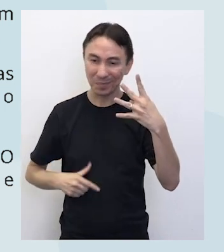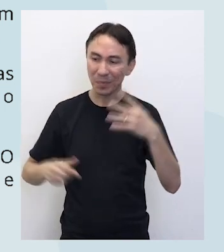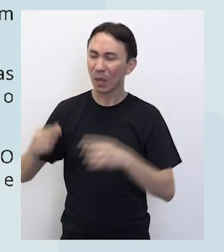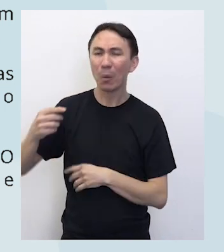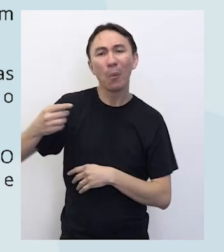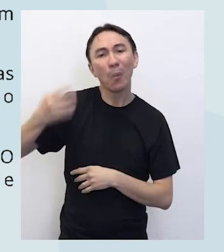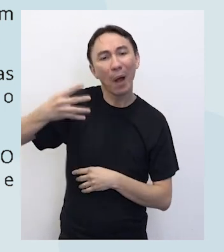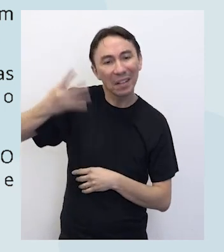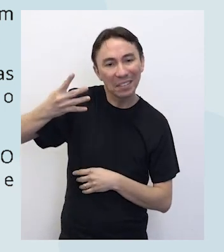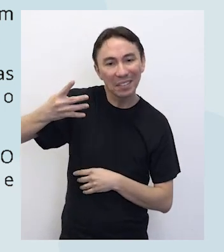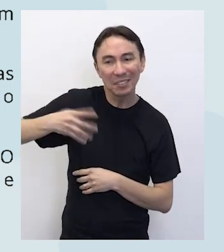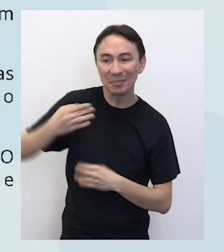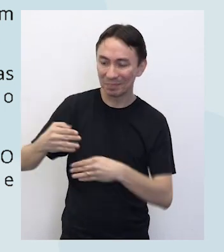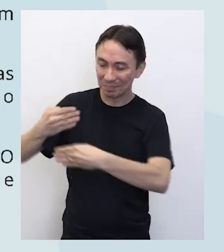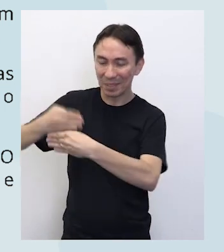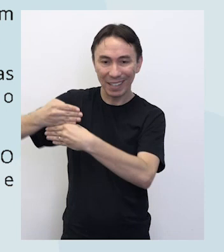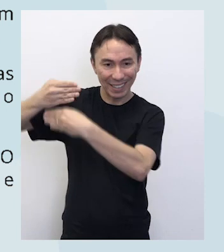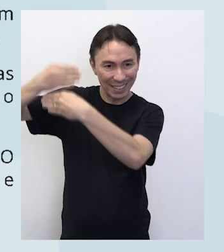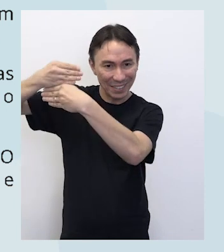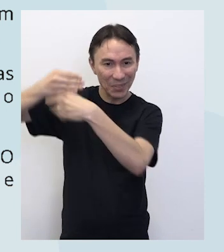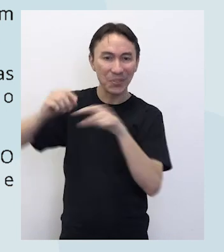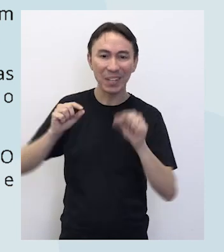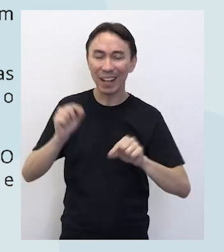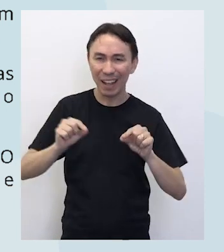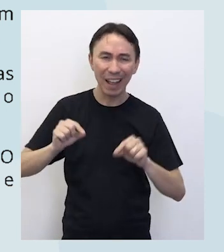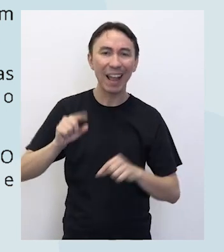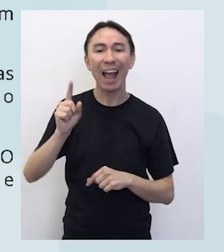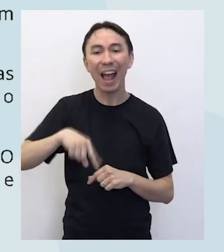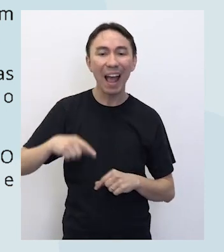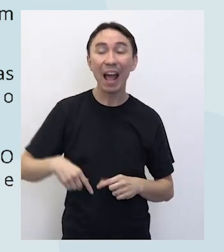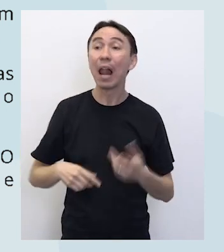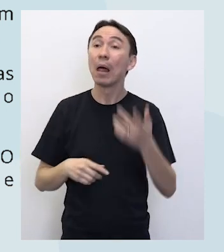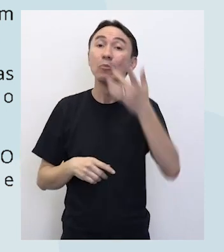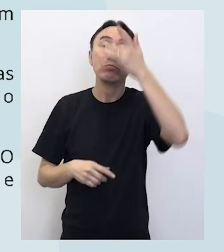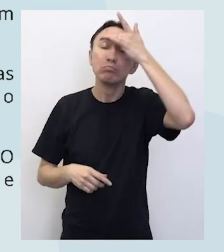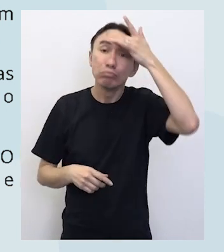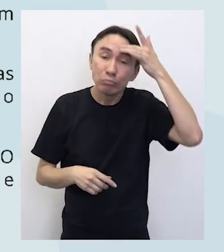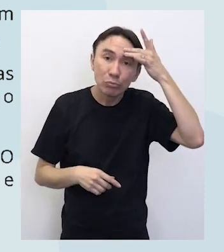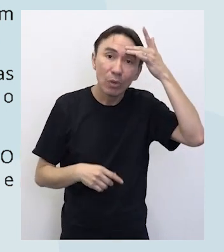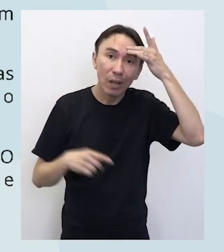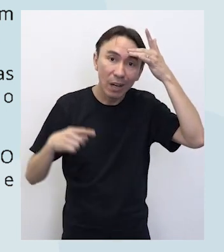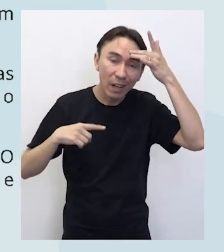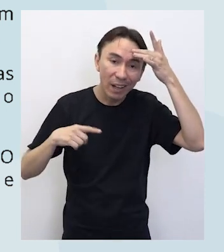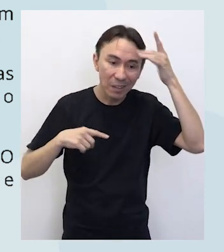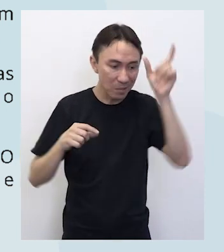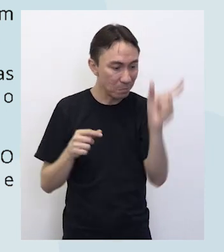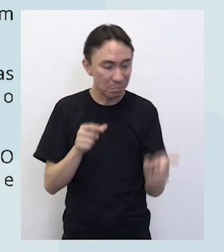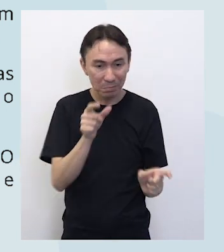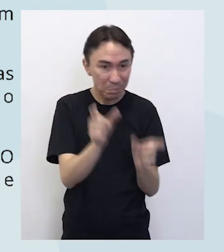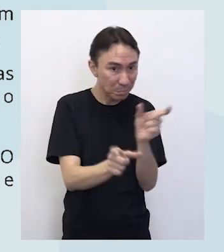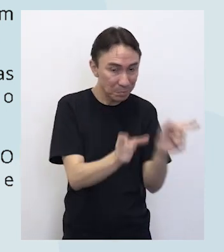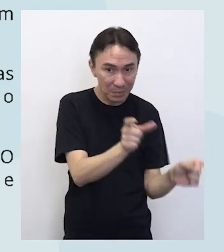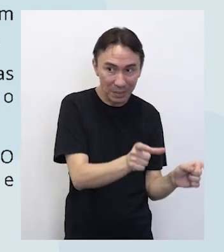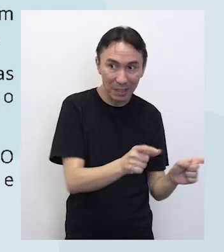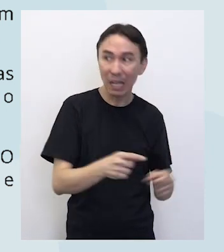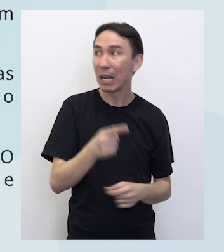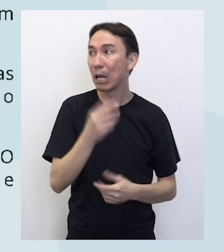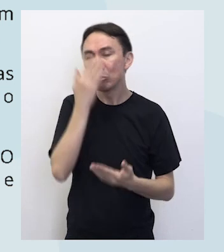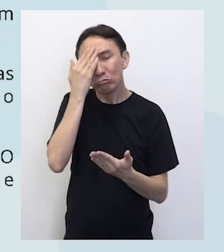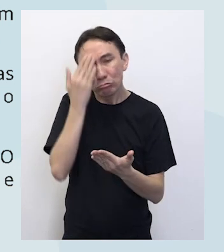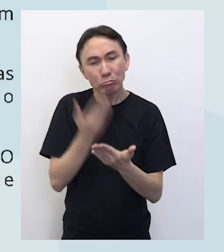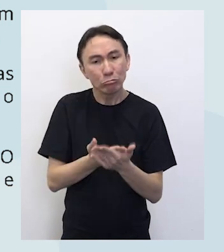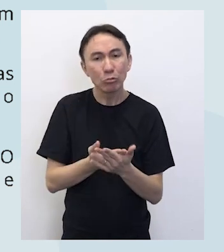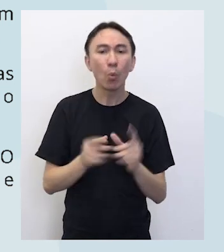completamente sólida é quando, né, os personagens acreditam estar no mundo real, ou seja, não tem interação nenhuma com o público. Nós estamos